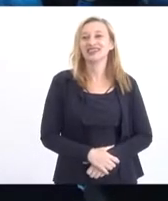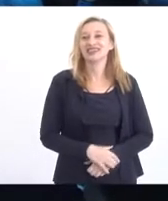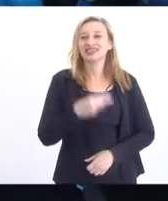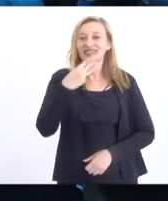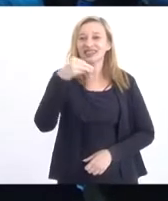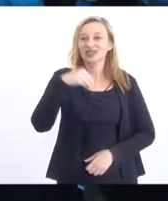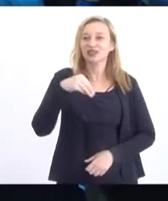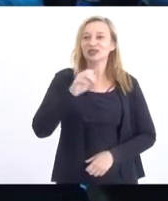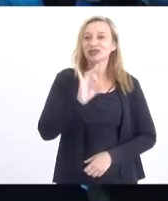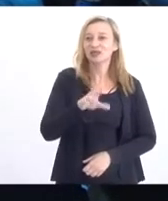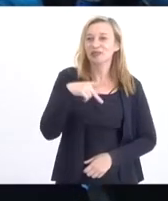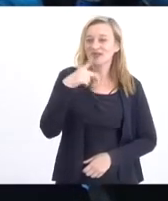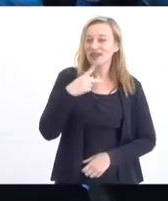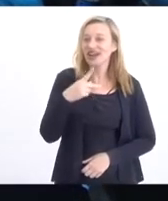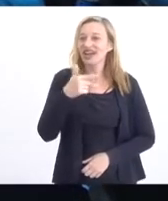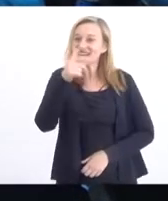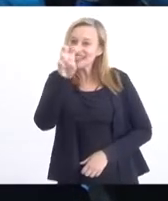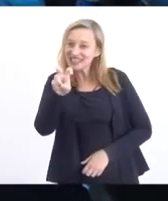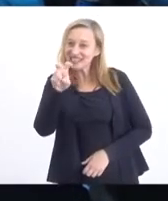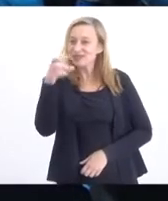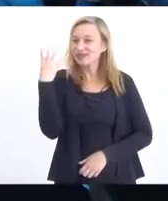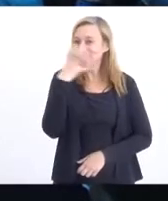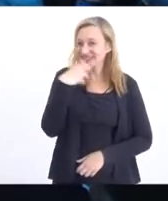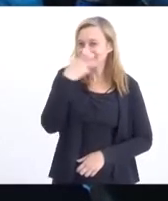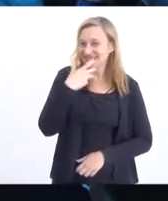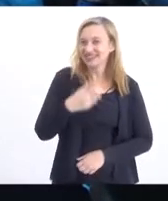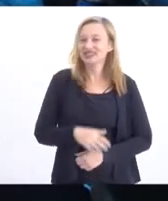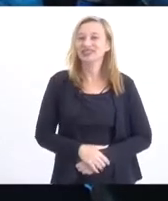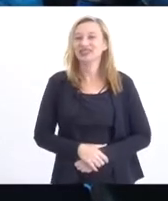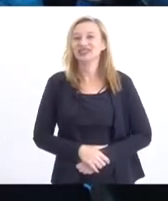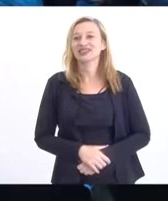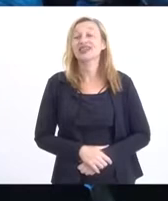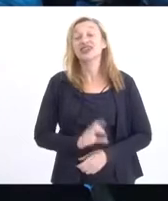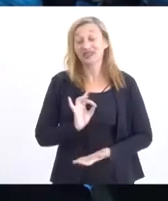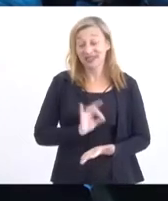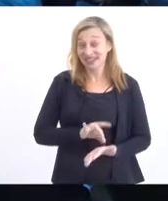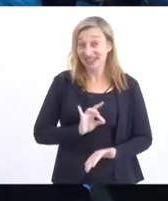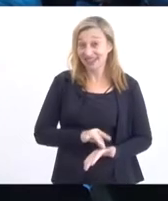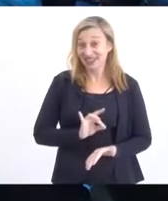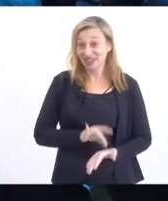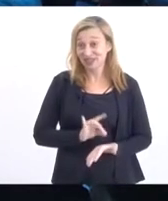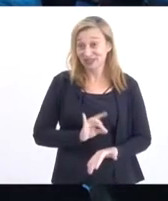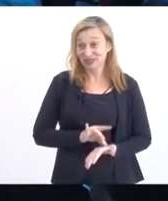3 minutos é só para falar e 5 para cantar, né, Alfredo? É verdade.